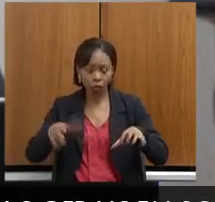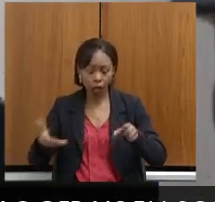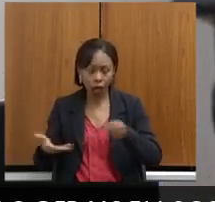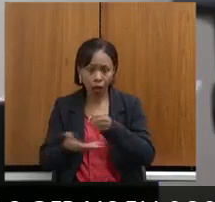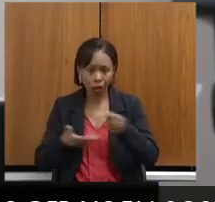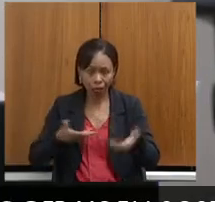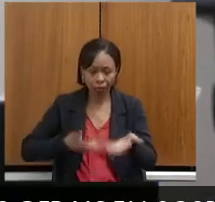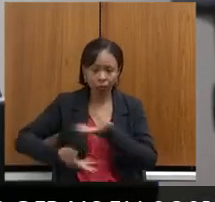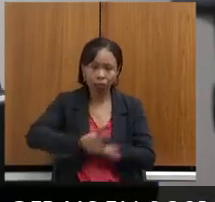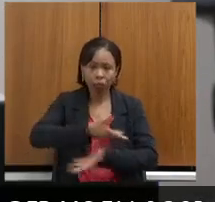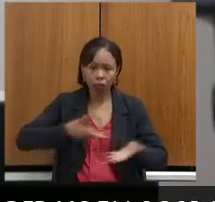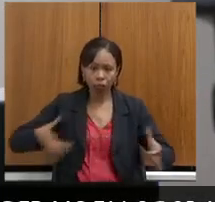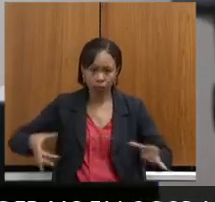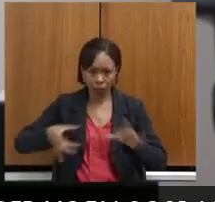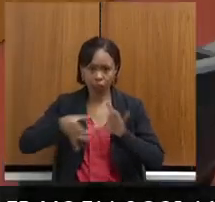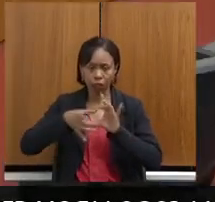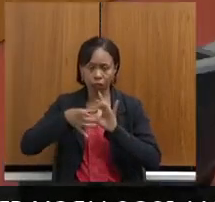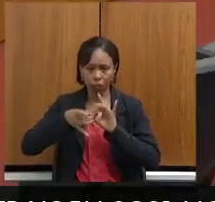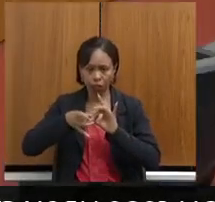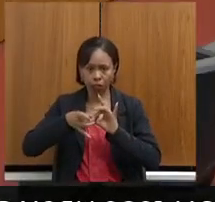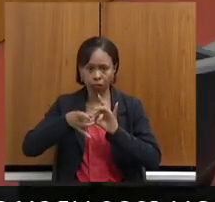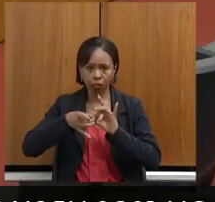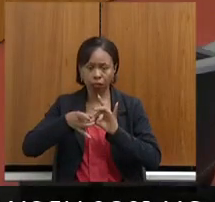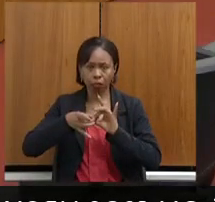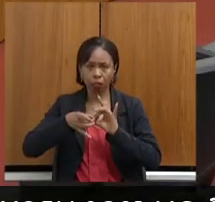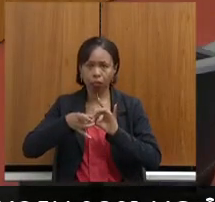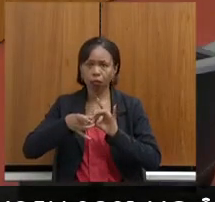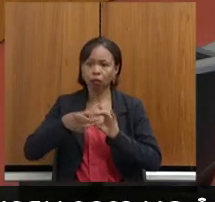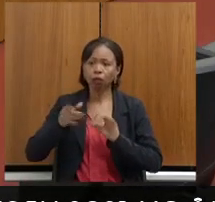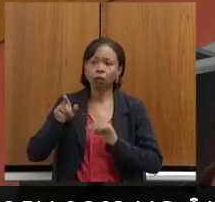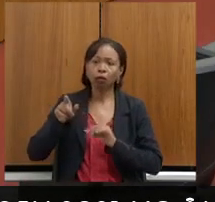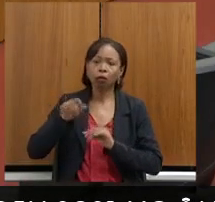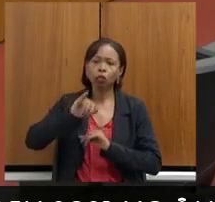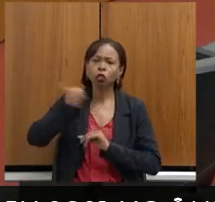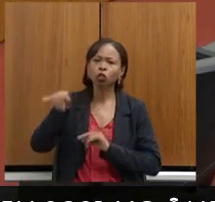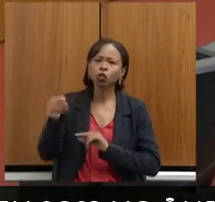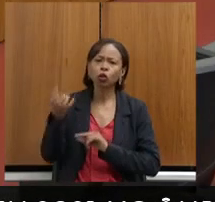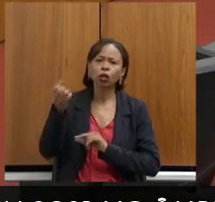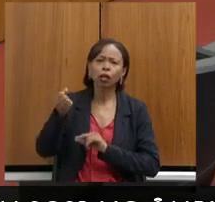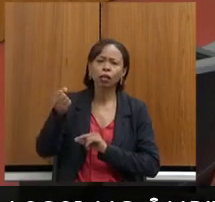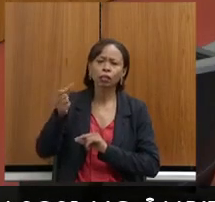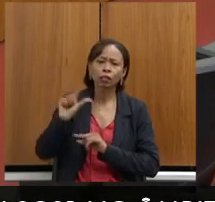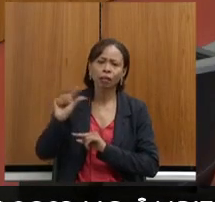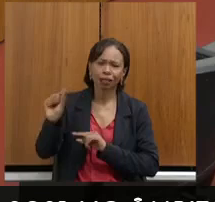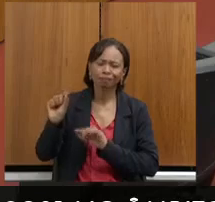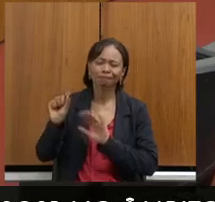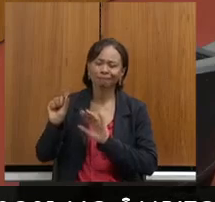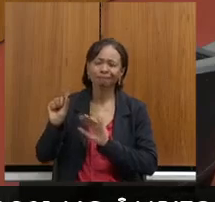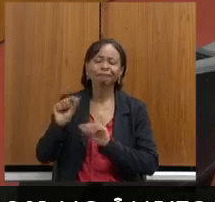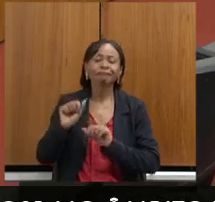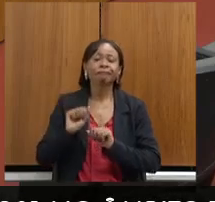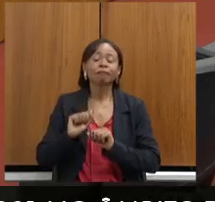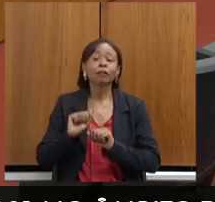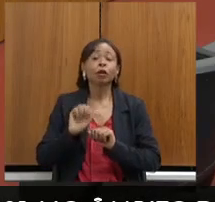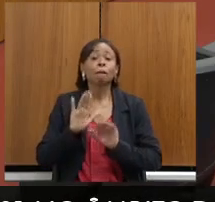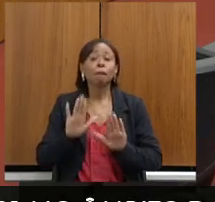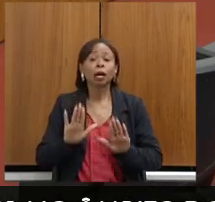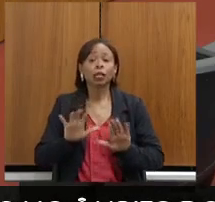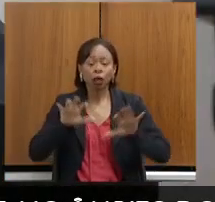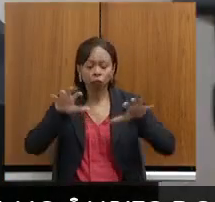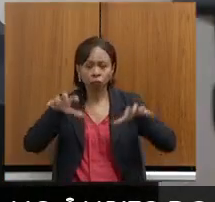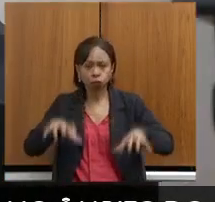o legado a metade do leite se ausentou por alguns segundos mas a base integrada